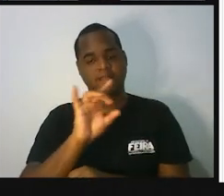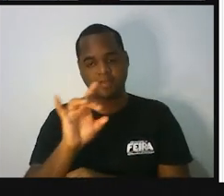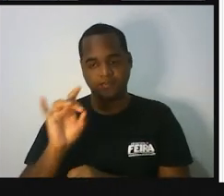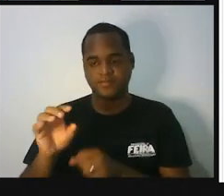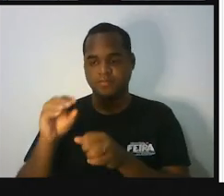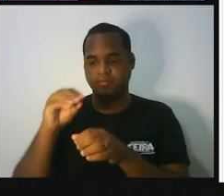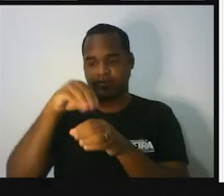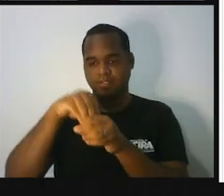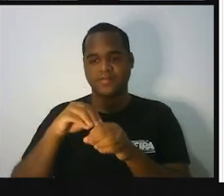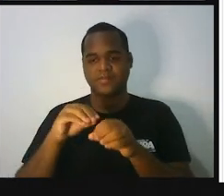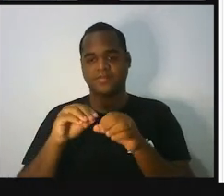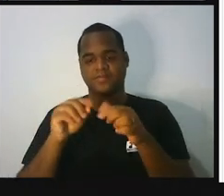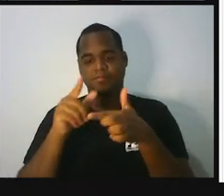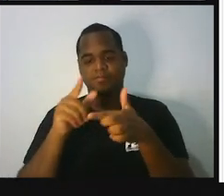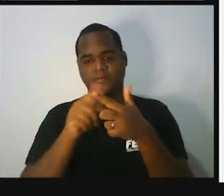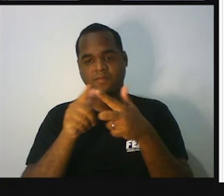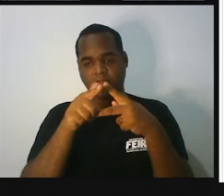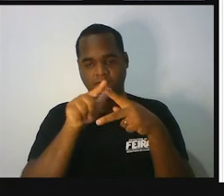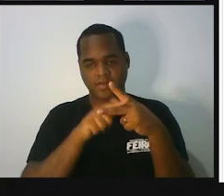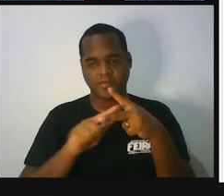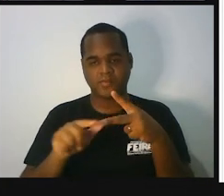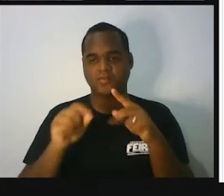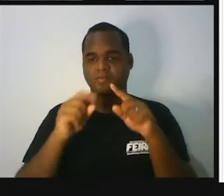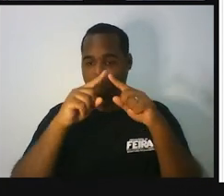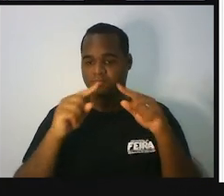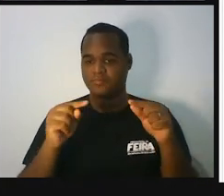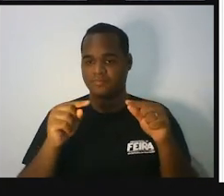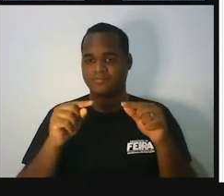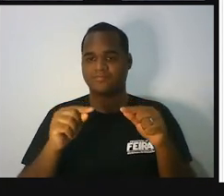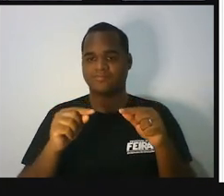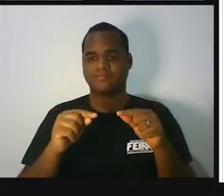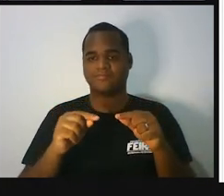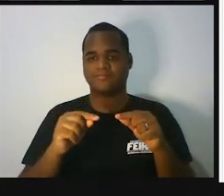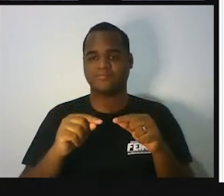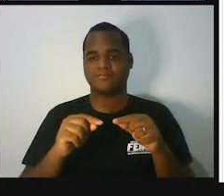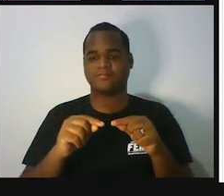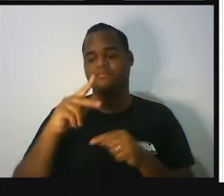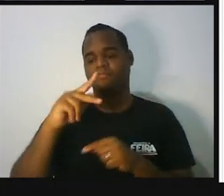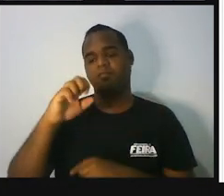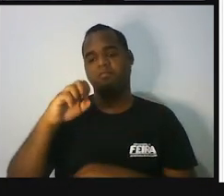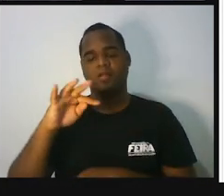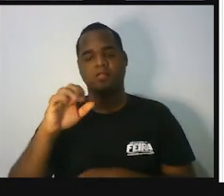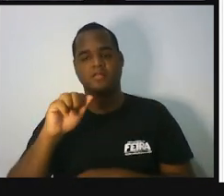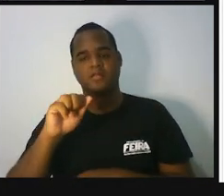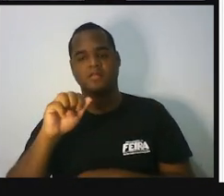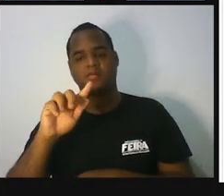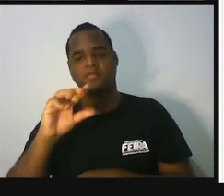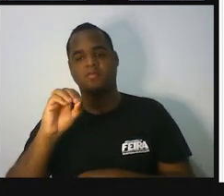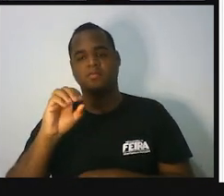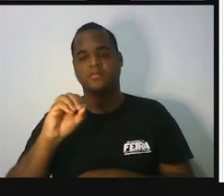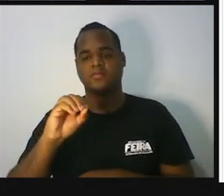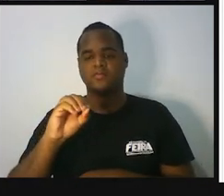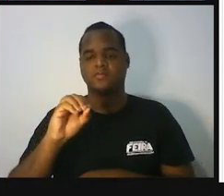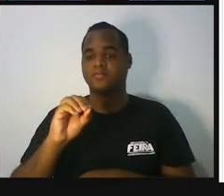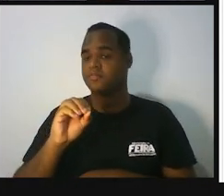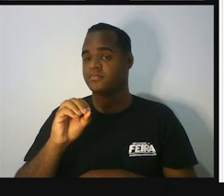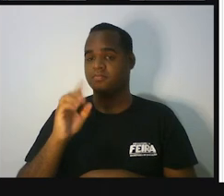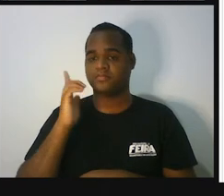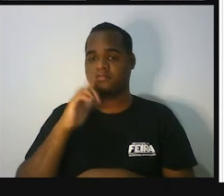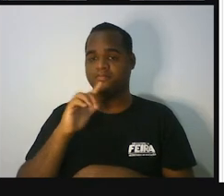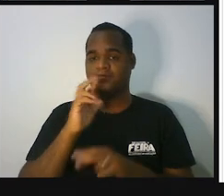interno do triângulo. Do triângulo, não, desculpe, do pentágono. Quando você fizer essas contas, o resultado